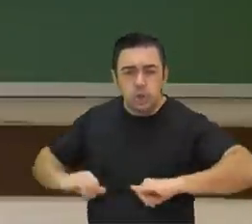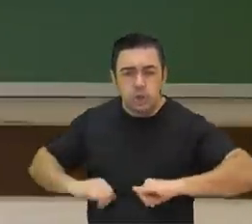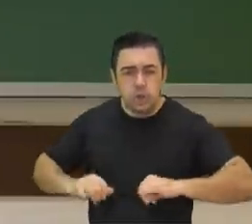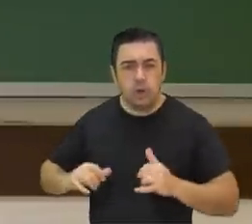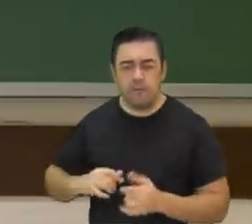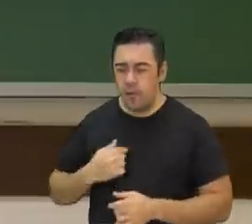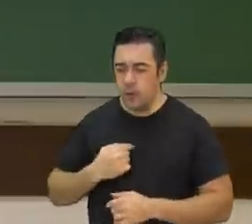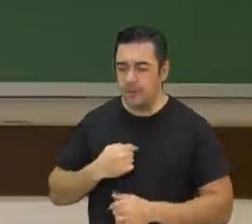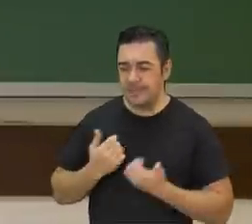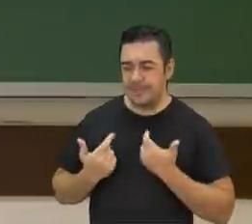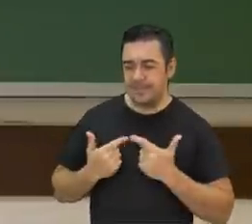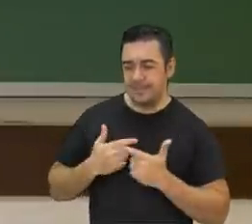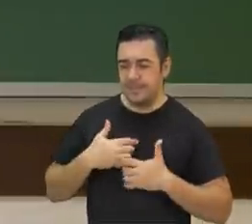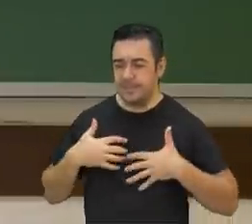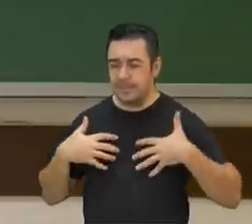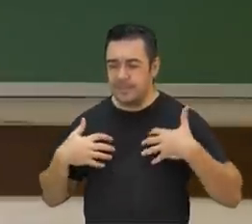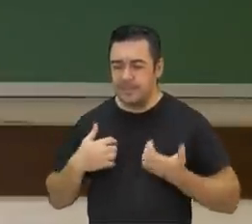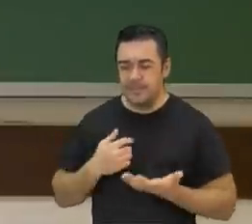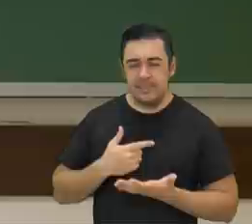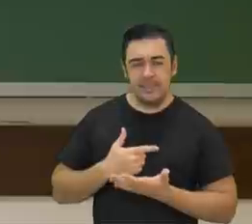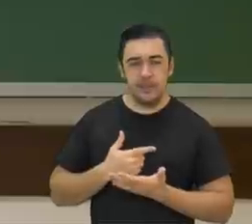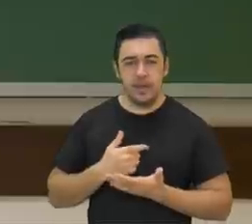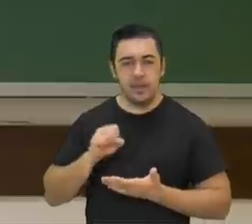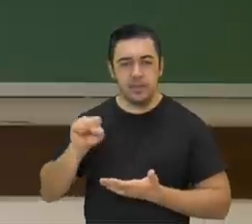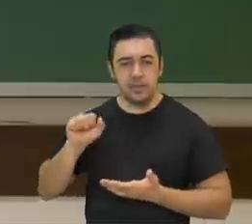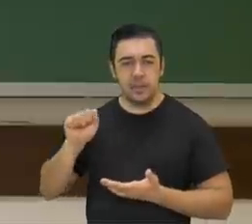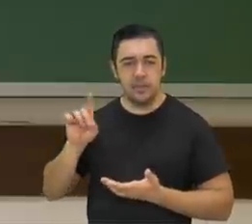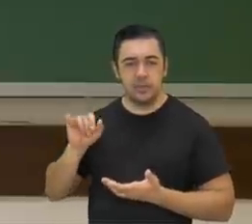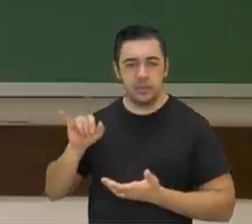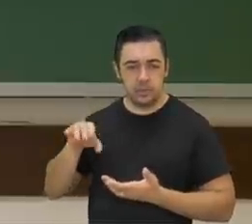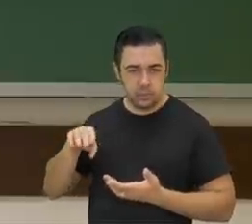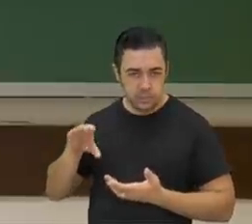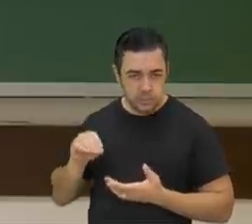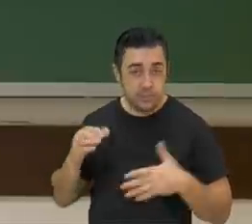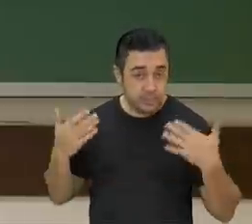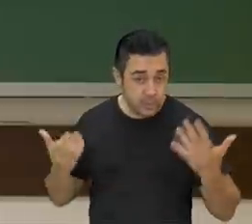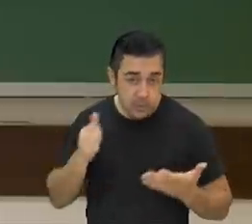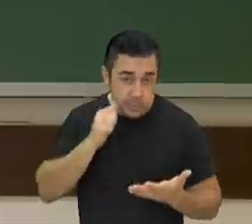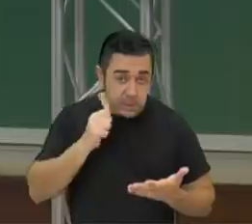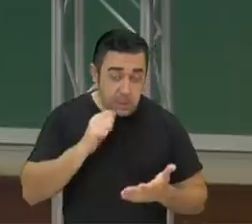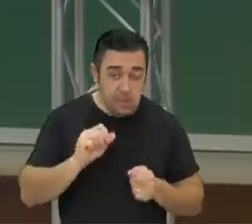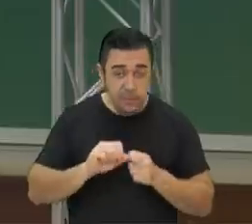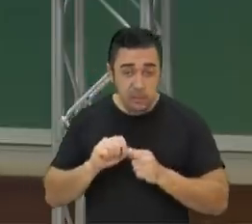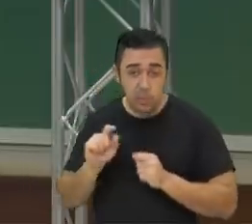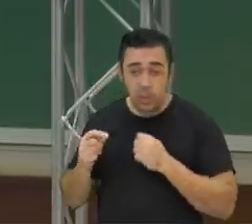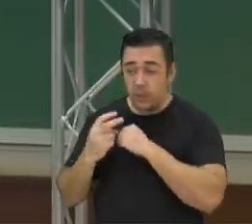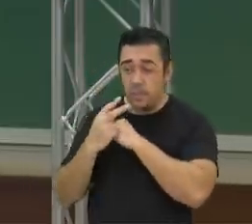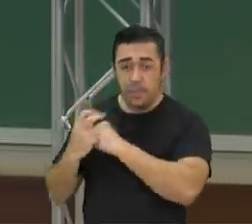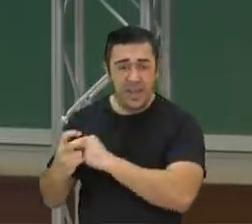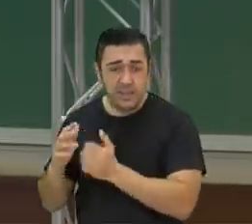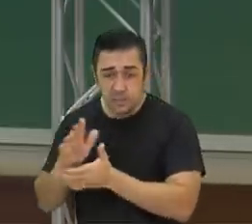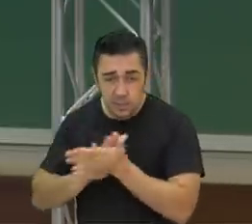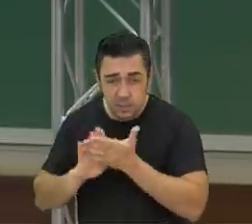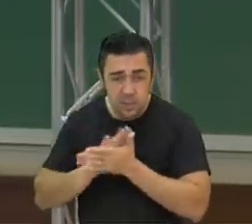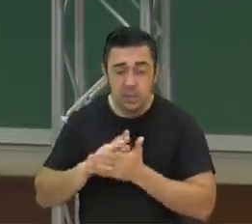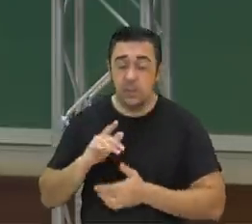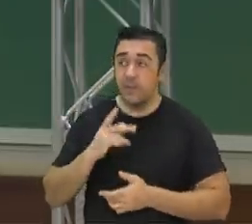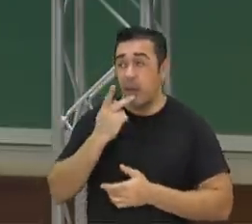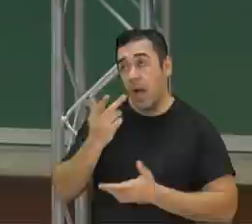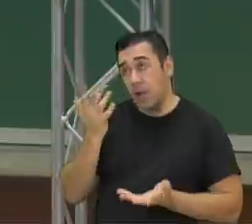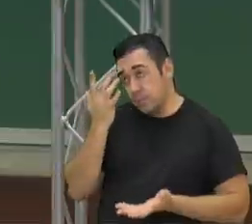Né? Então, ali no caso, ela tenta fazer, né, não emprestar o livro, fica arrumando desculpas ali.